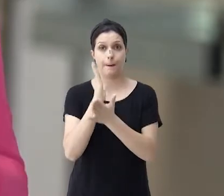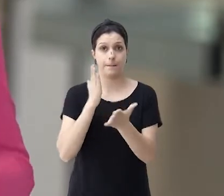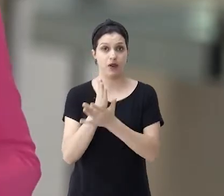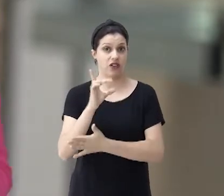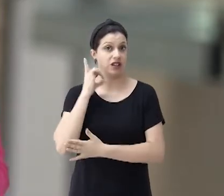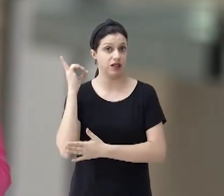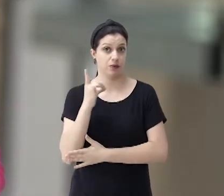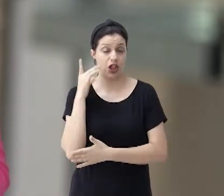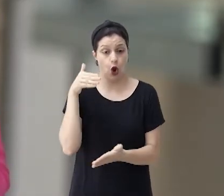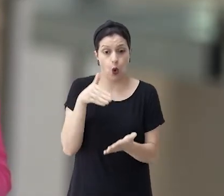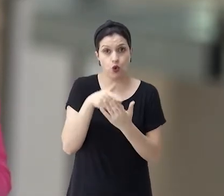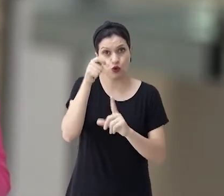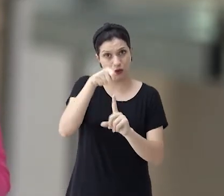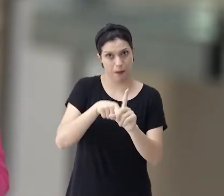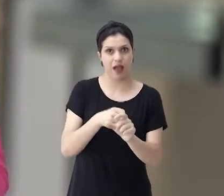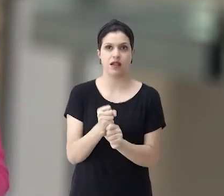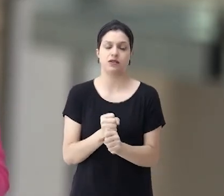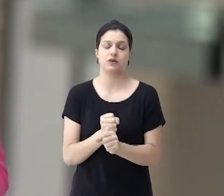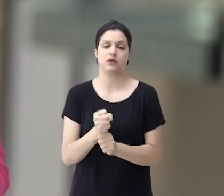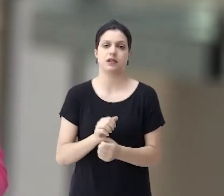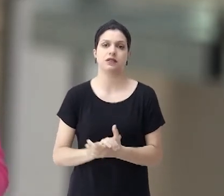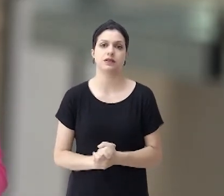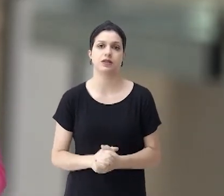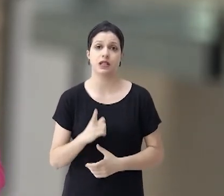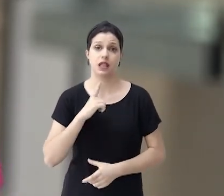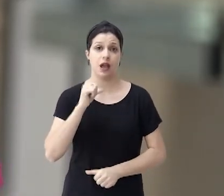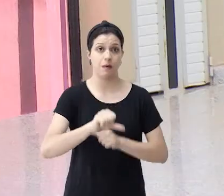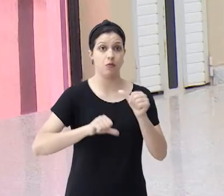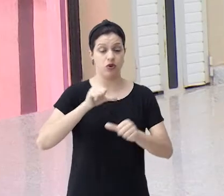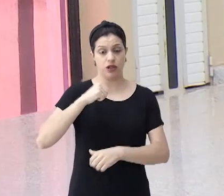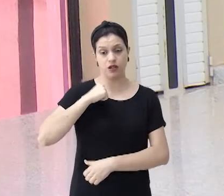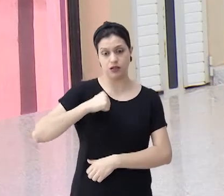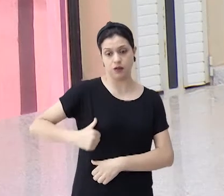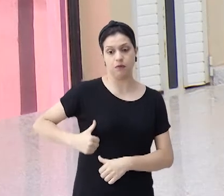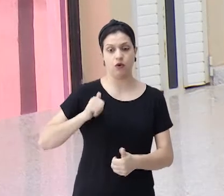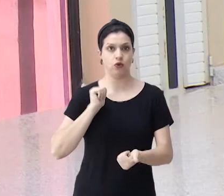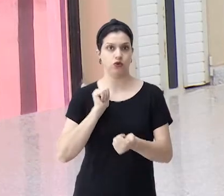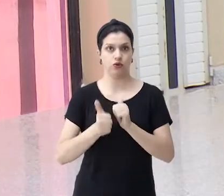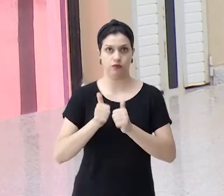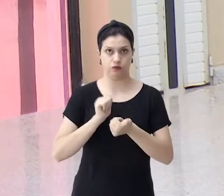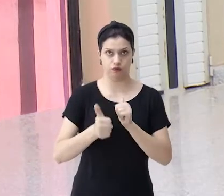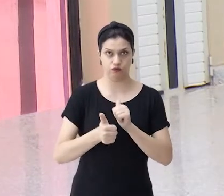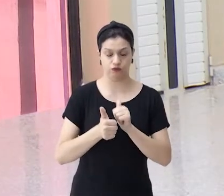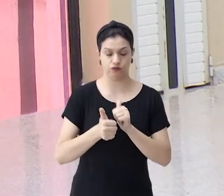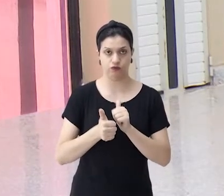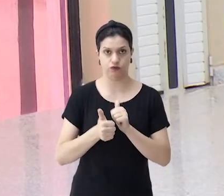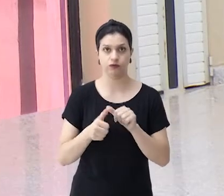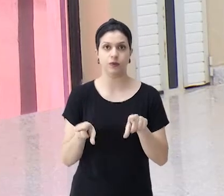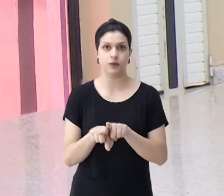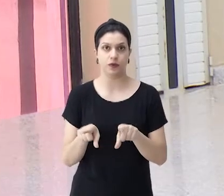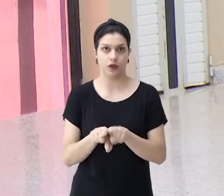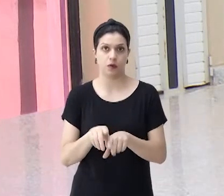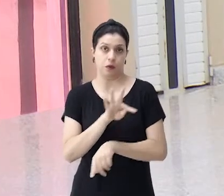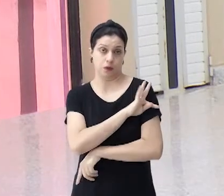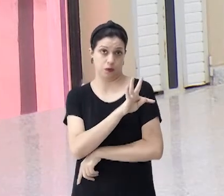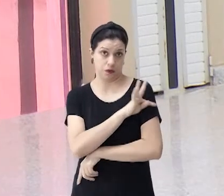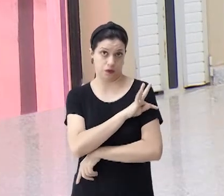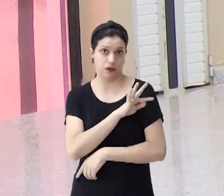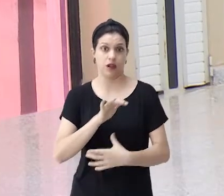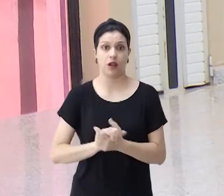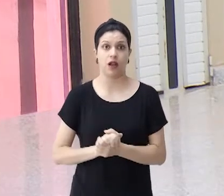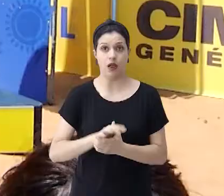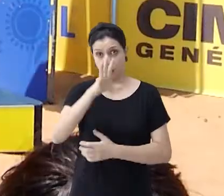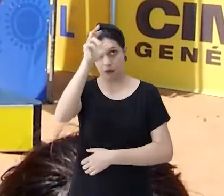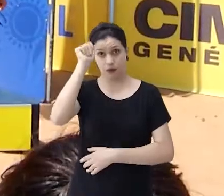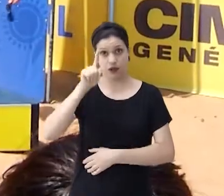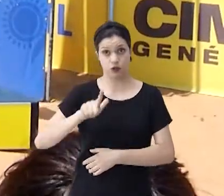foram aprovados pelos deputados no último mês do ano. Mudanças na concessão das bolsas atleta e técnico em Mato Grosso